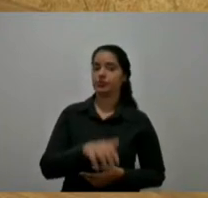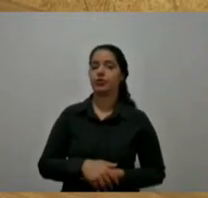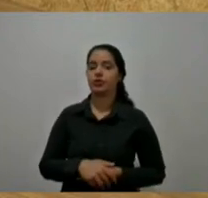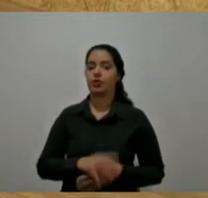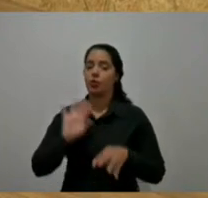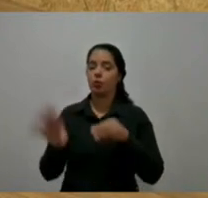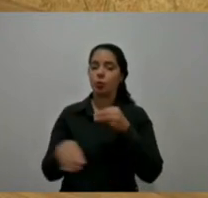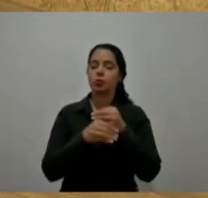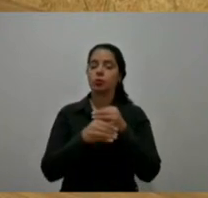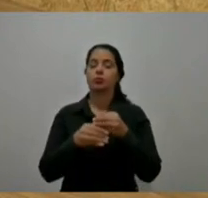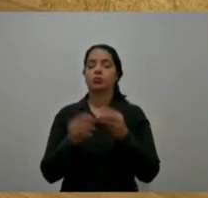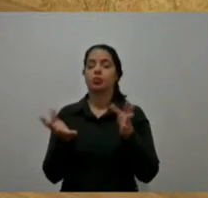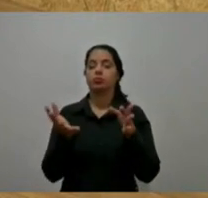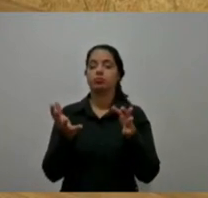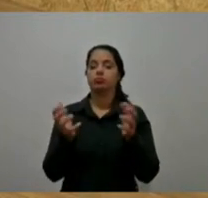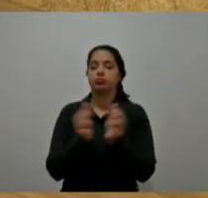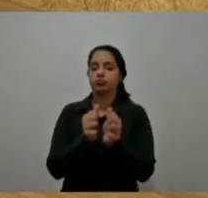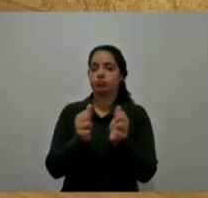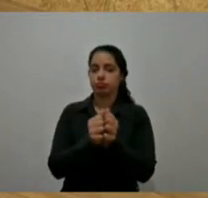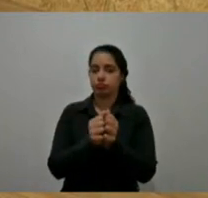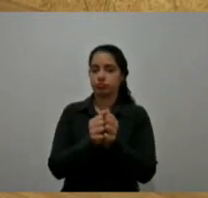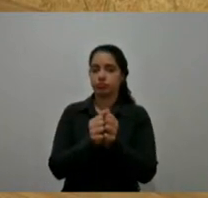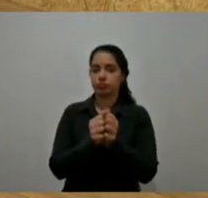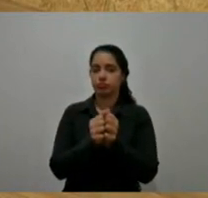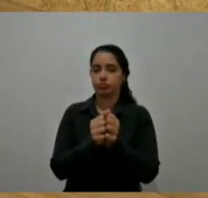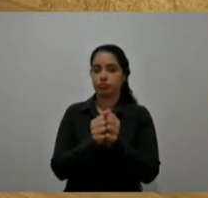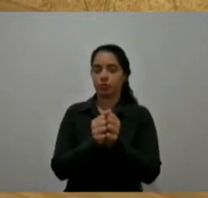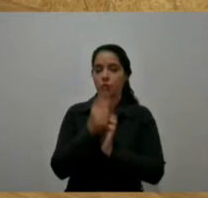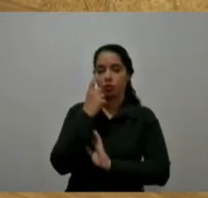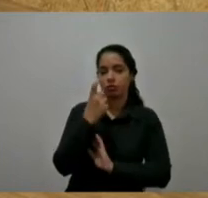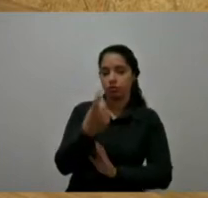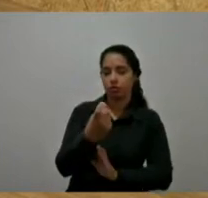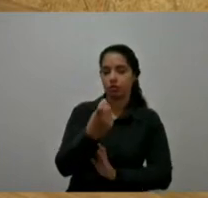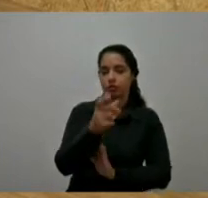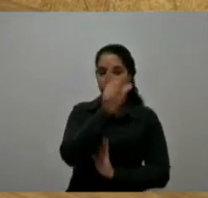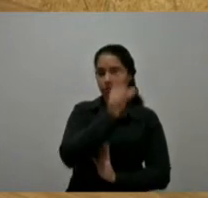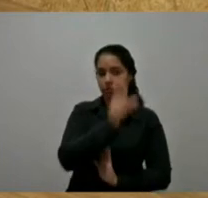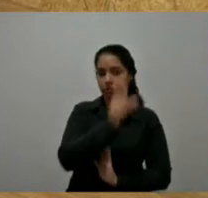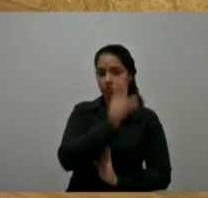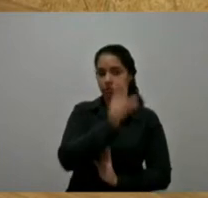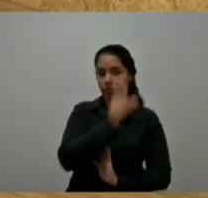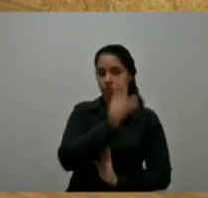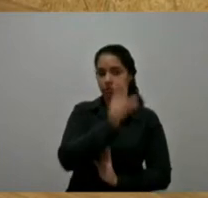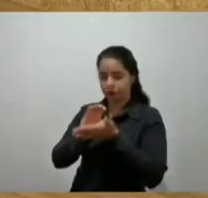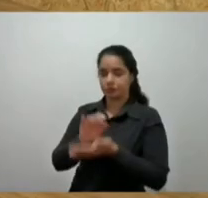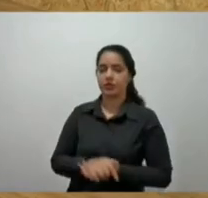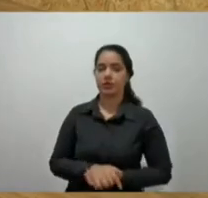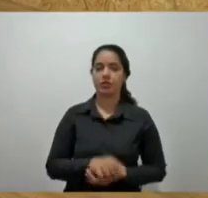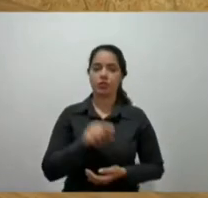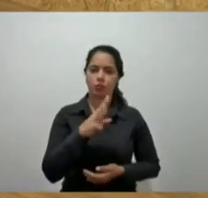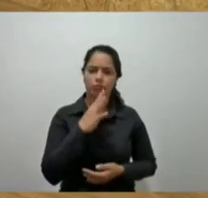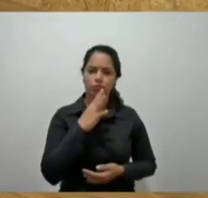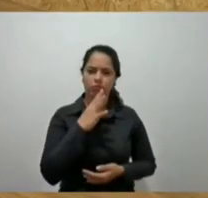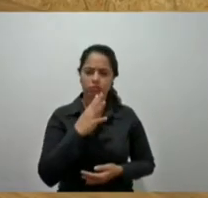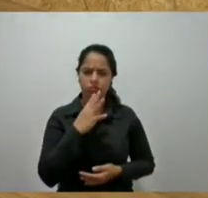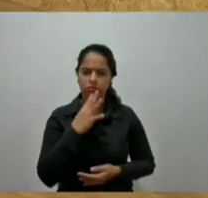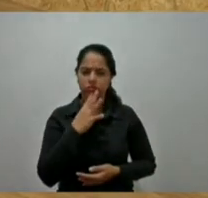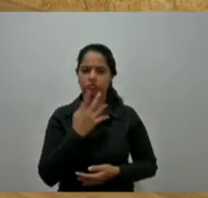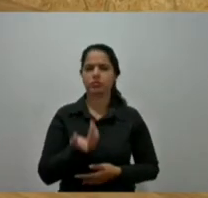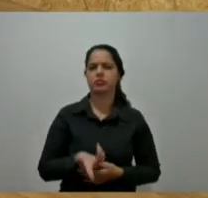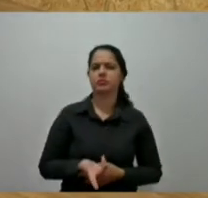vou investir nesse negócio. Eu queria que você, que é um analista de fundos de ações global, aí, de